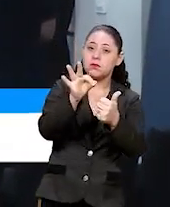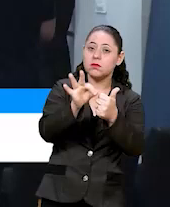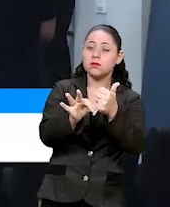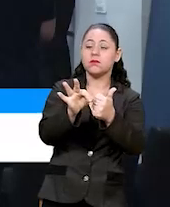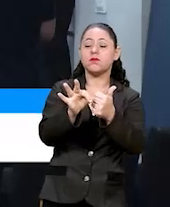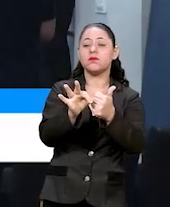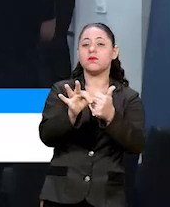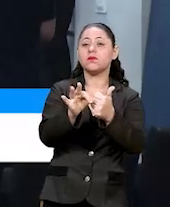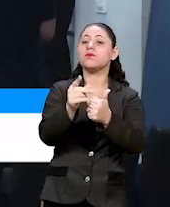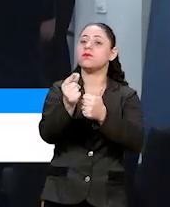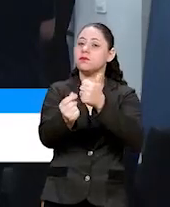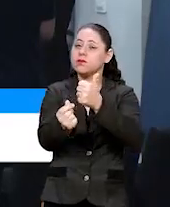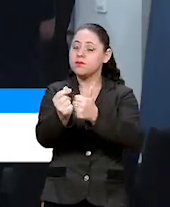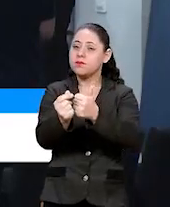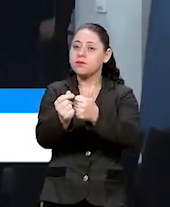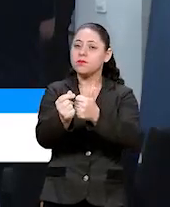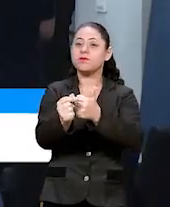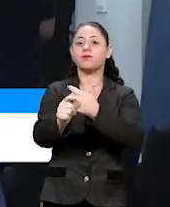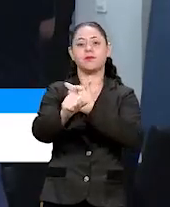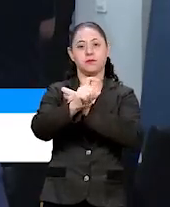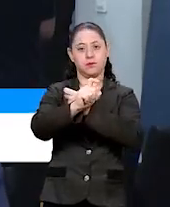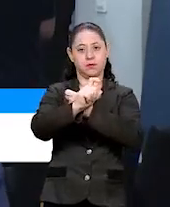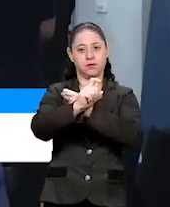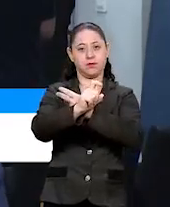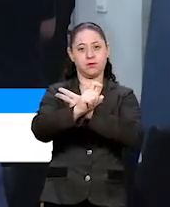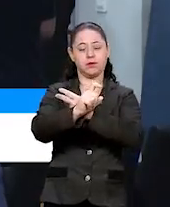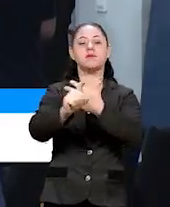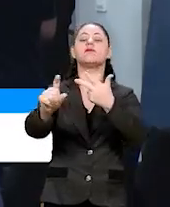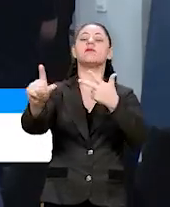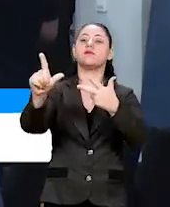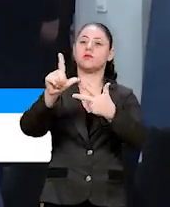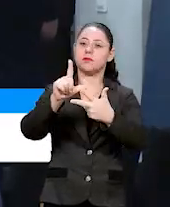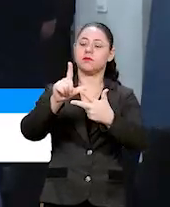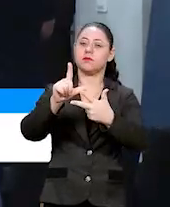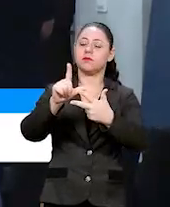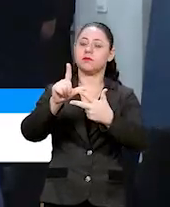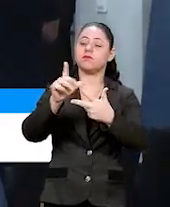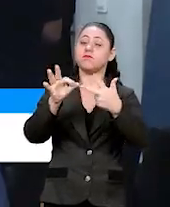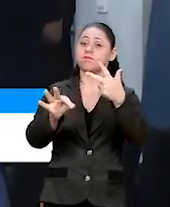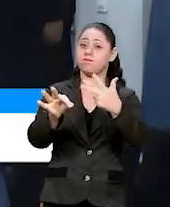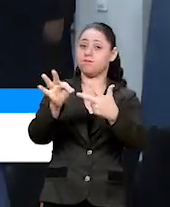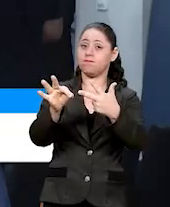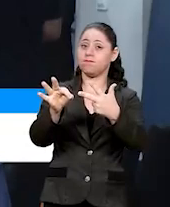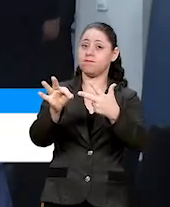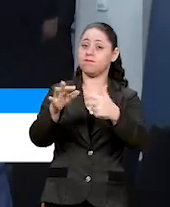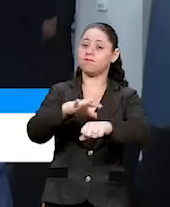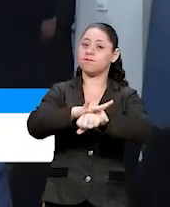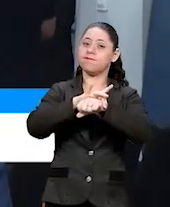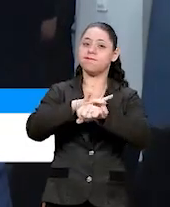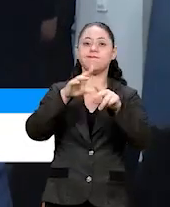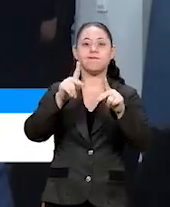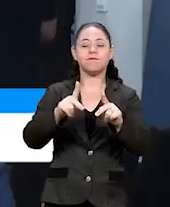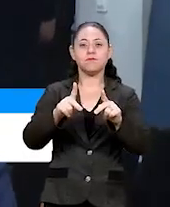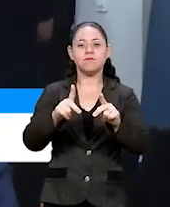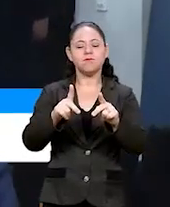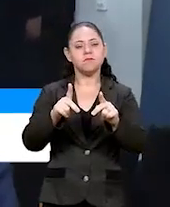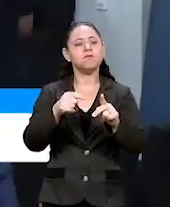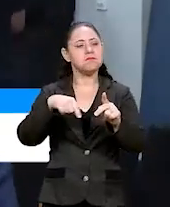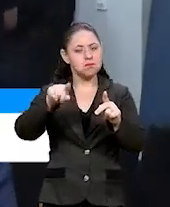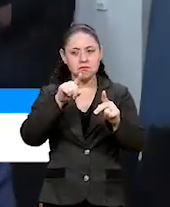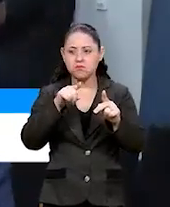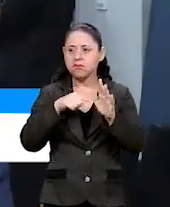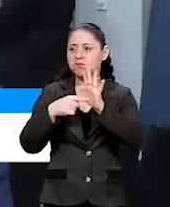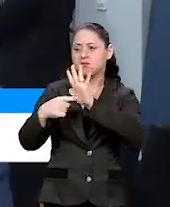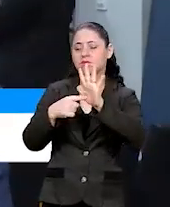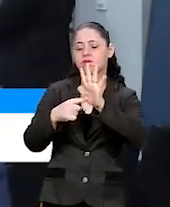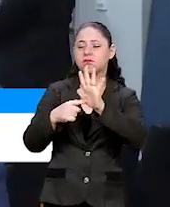Tribunal de Contas Governo do Estado Assembleia Legislativa e Defensoria Pública satisfeito né com os números mostrando